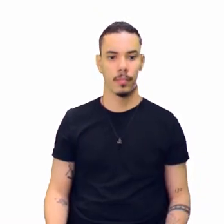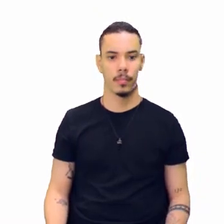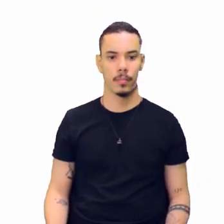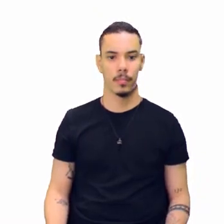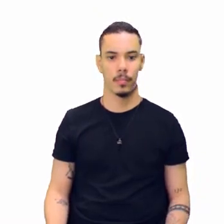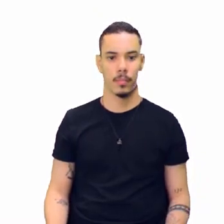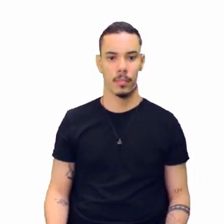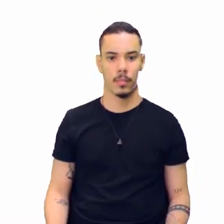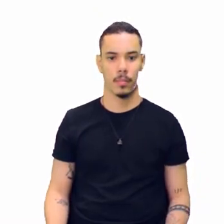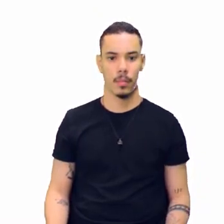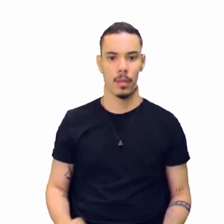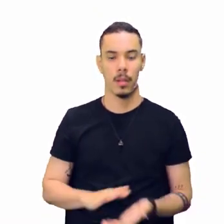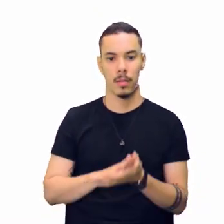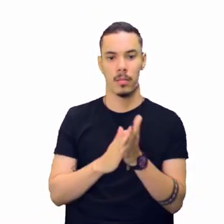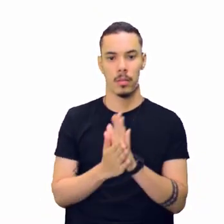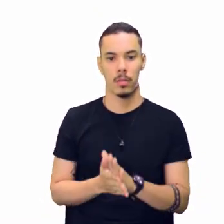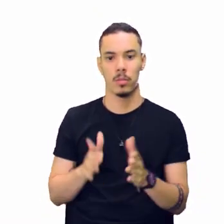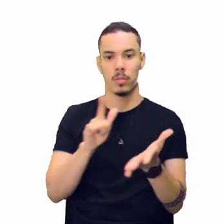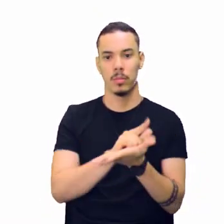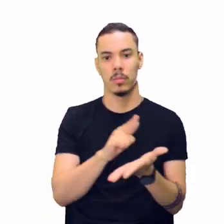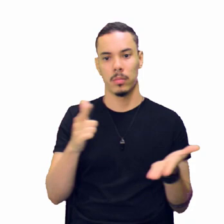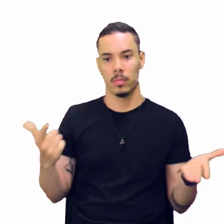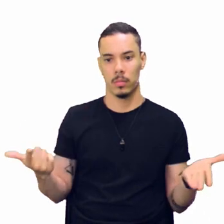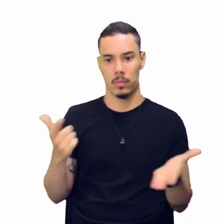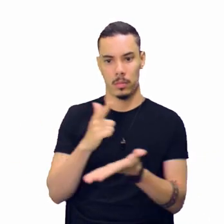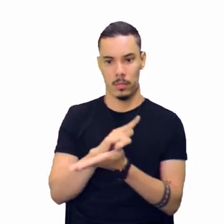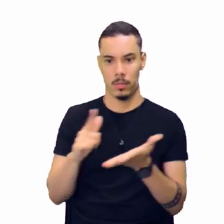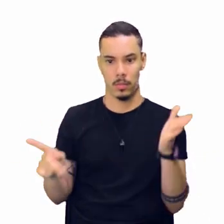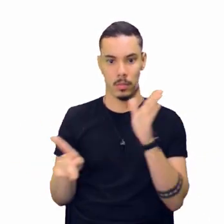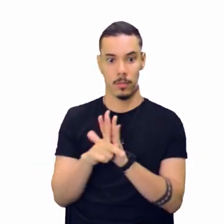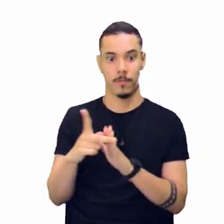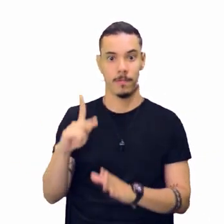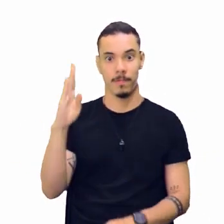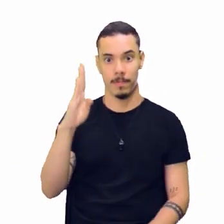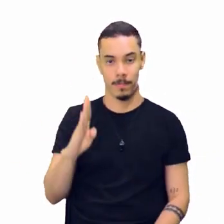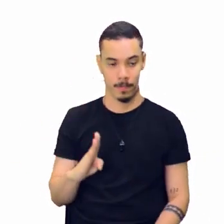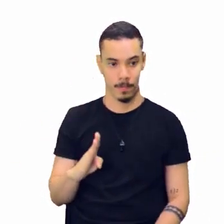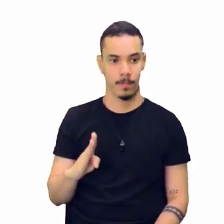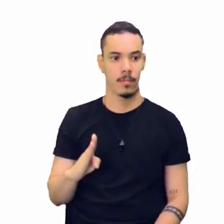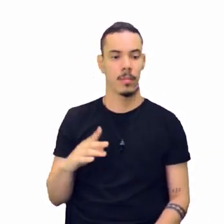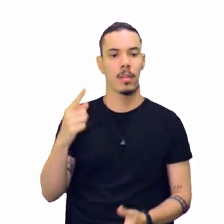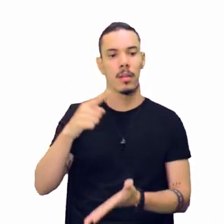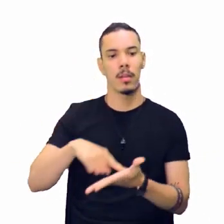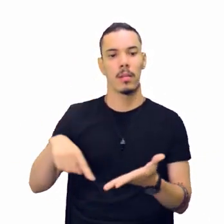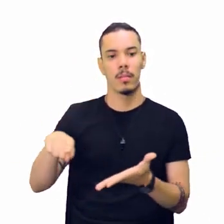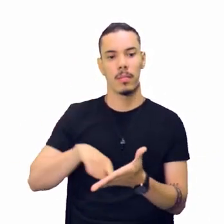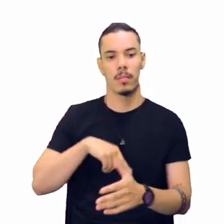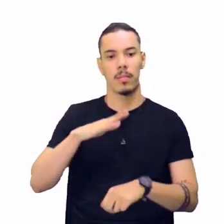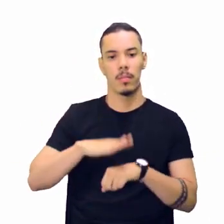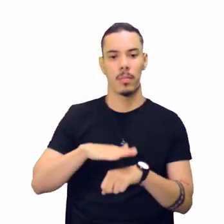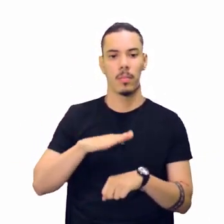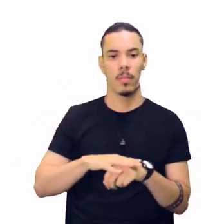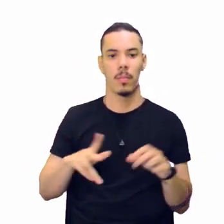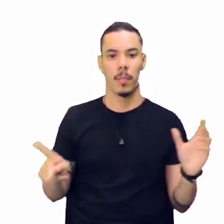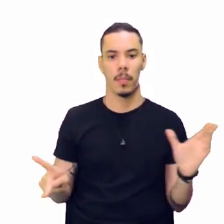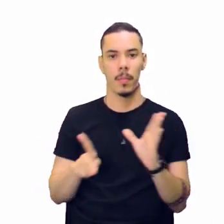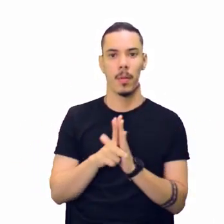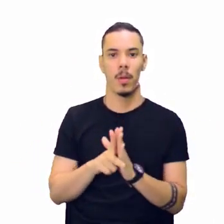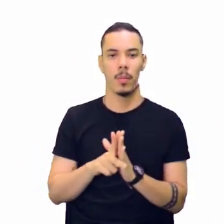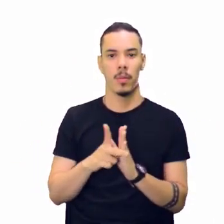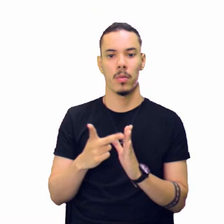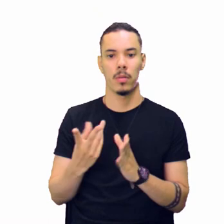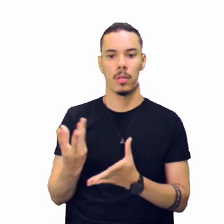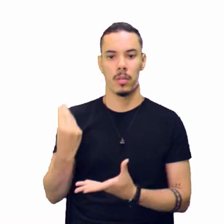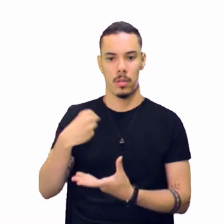do jornalista brasileiro, de Juremi Machado da Silva. Assinale a alternativa que os pares de